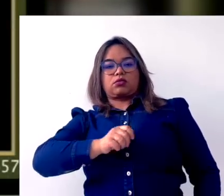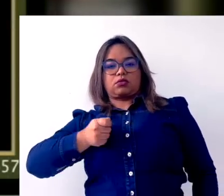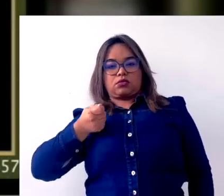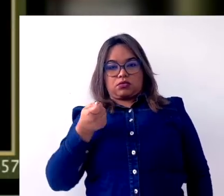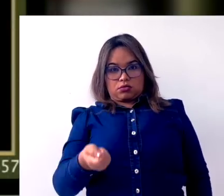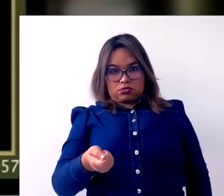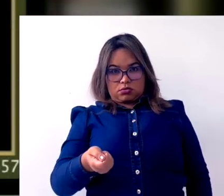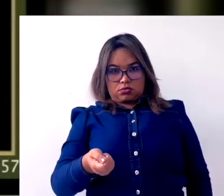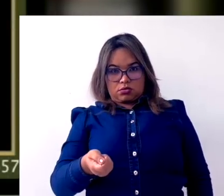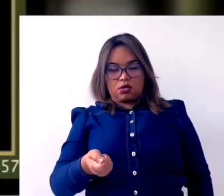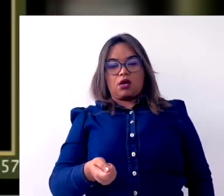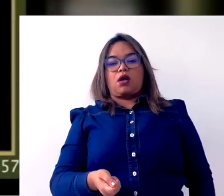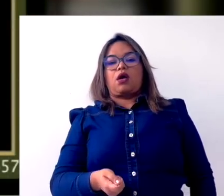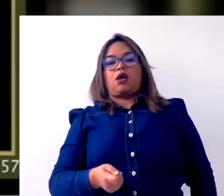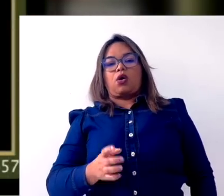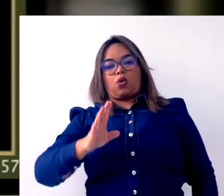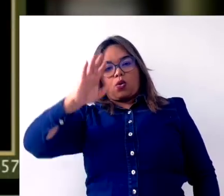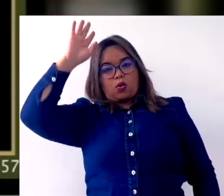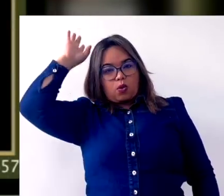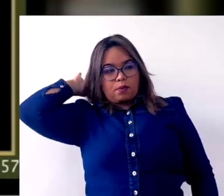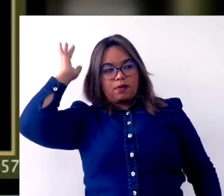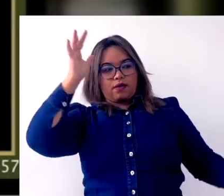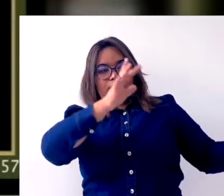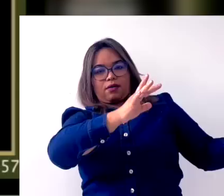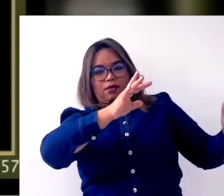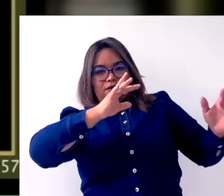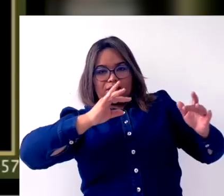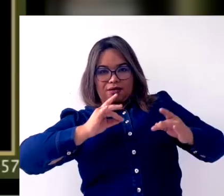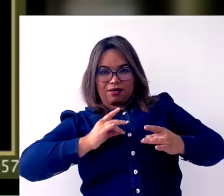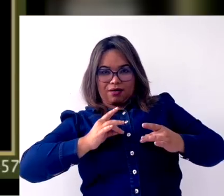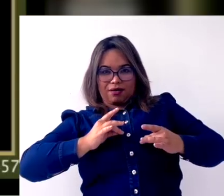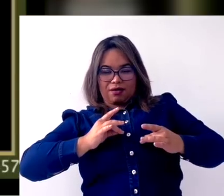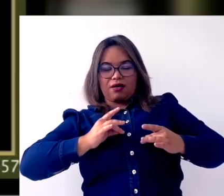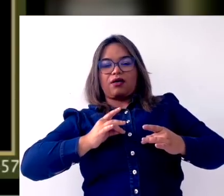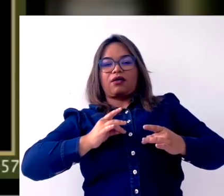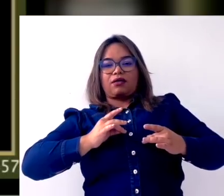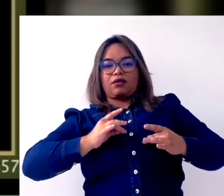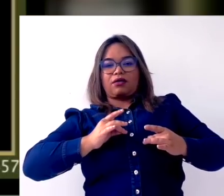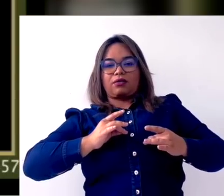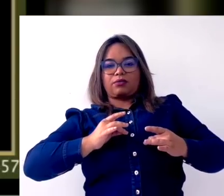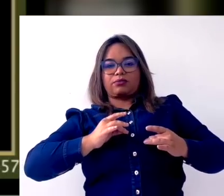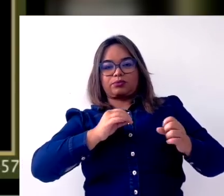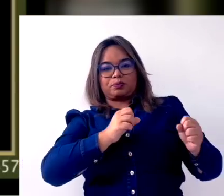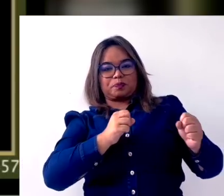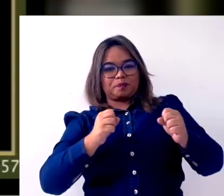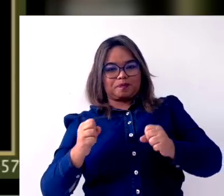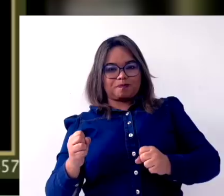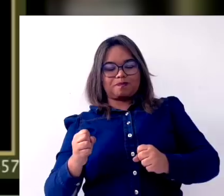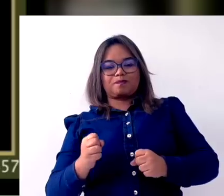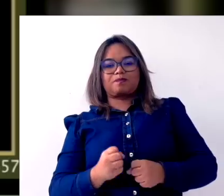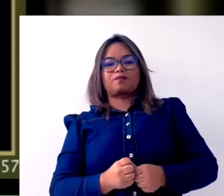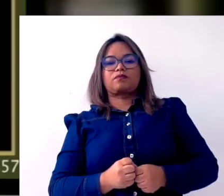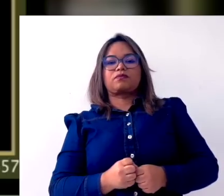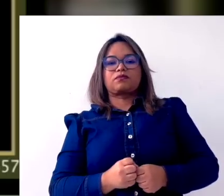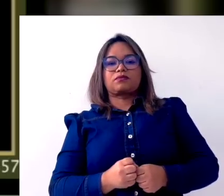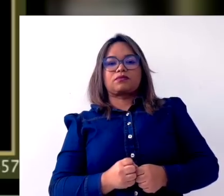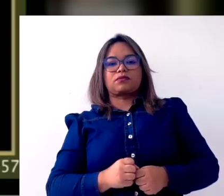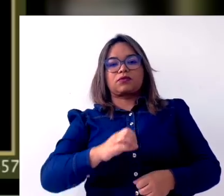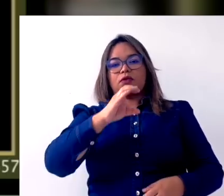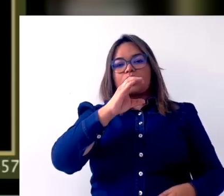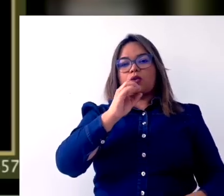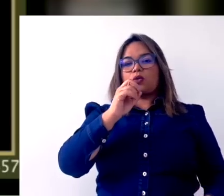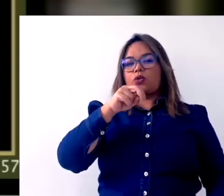Roma, herdando o seu poder, prestígio e títulos do paganismo. Constantino deixou tudo para o bispo de Roma. Isso não é